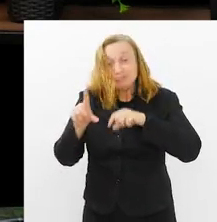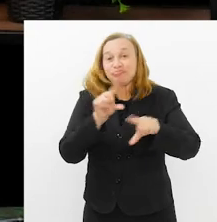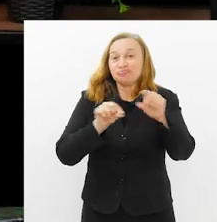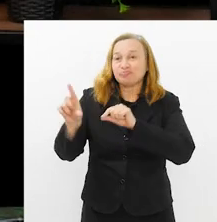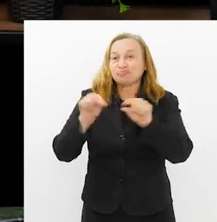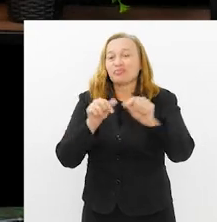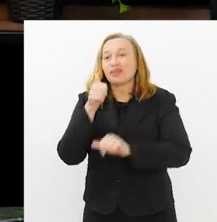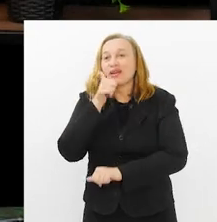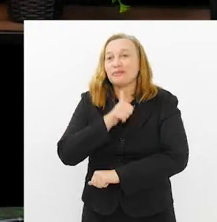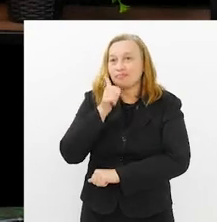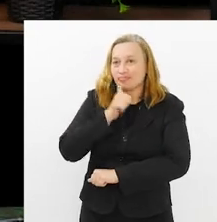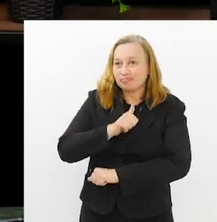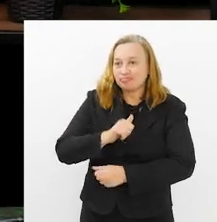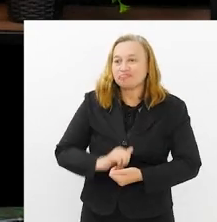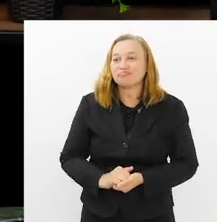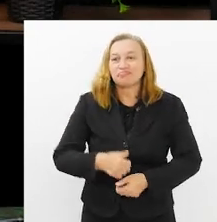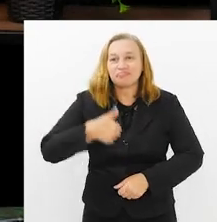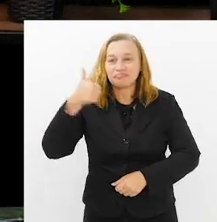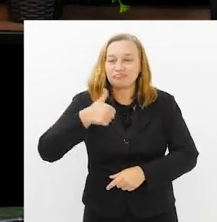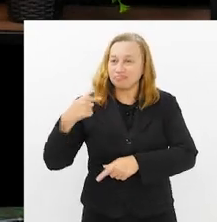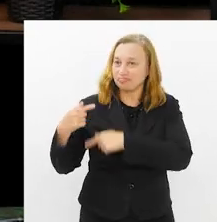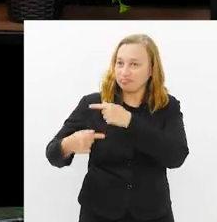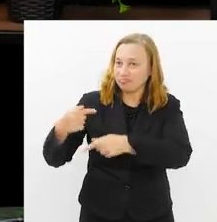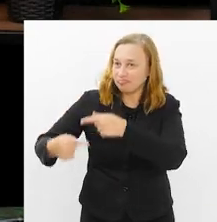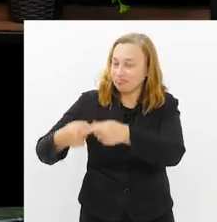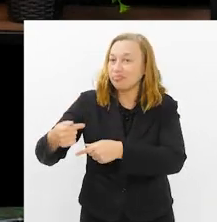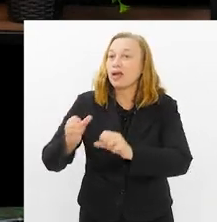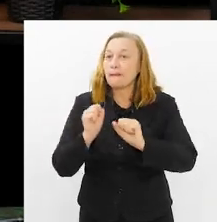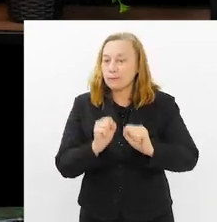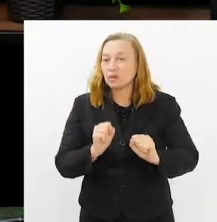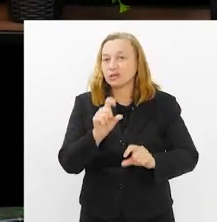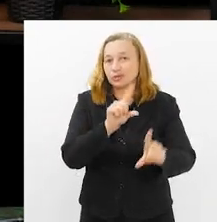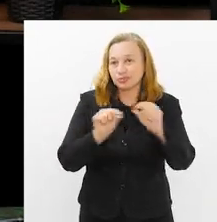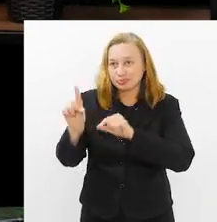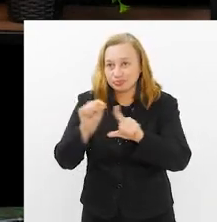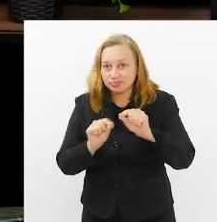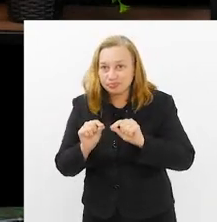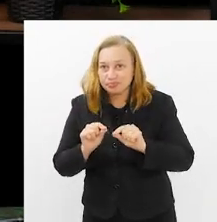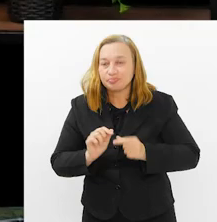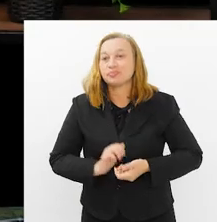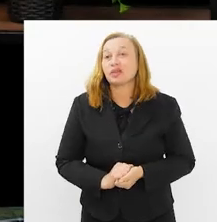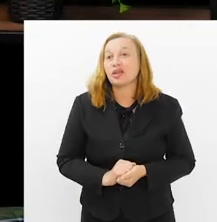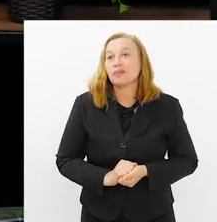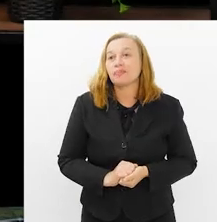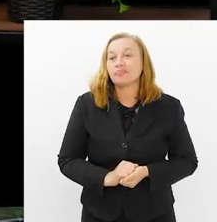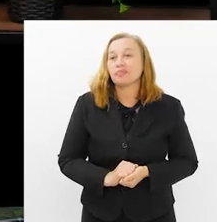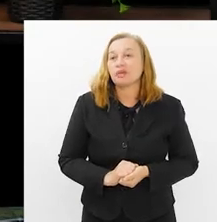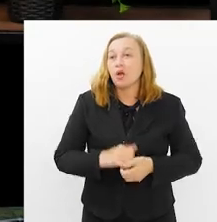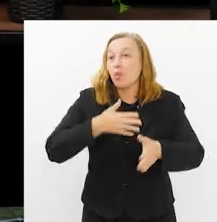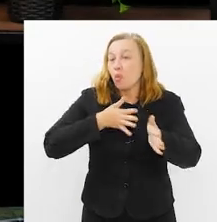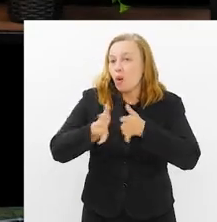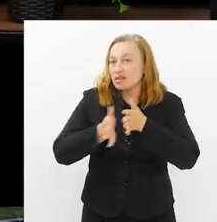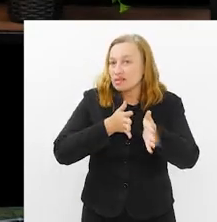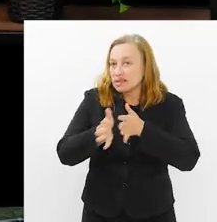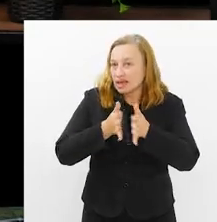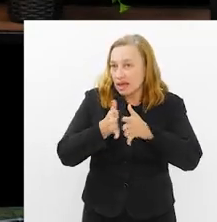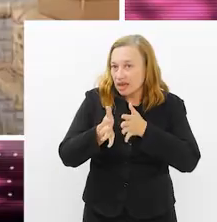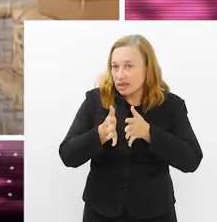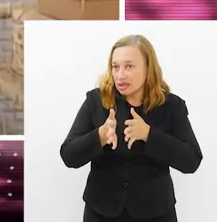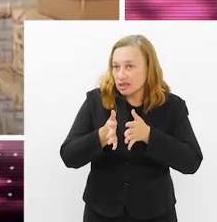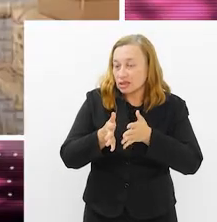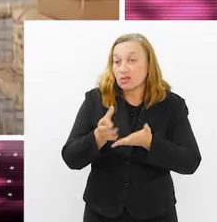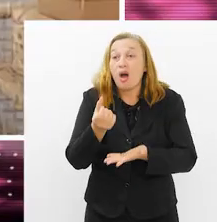a escolha é da mulher. Talvez uma das primeiras gerações que possam fazer essa escolha por